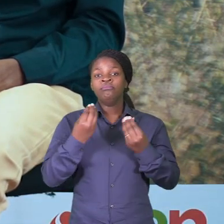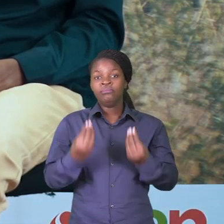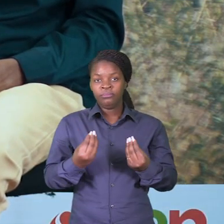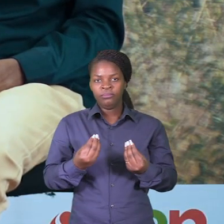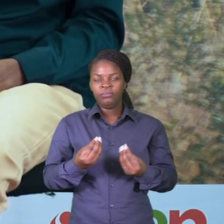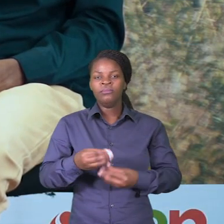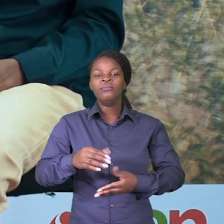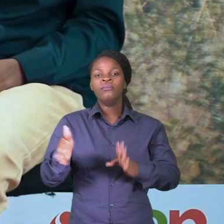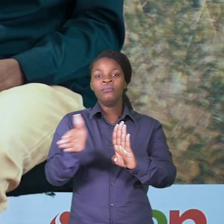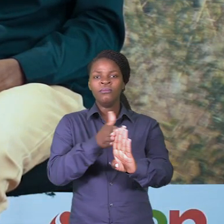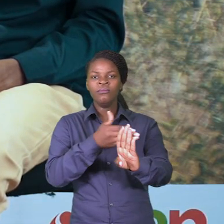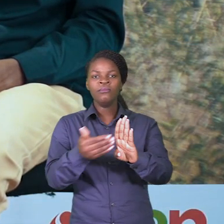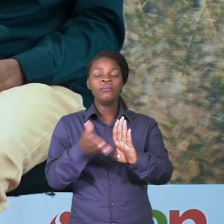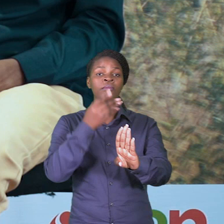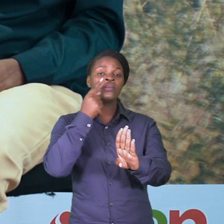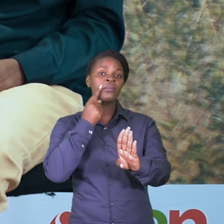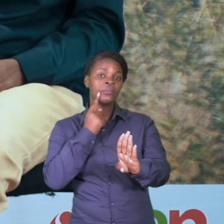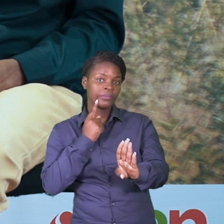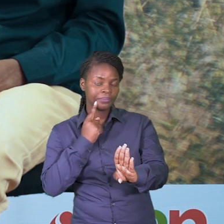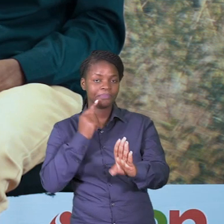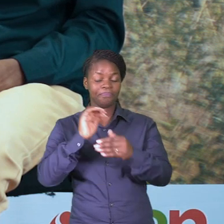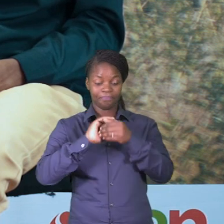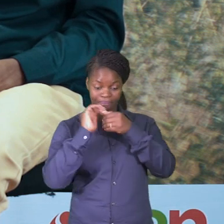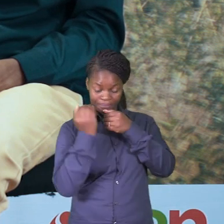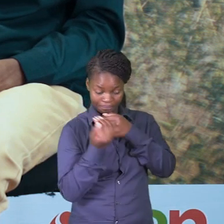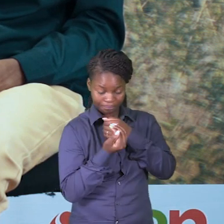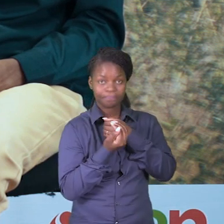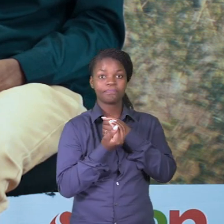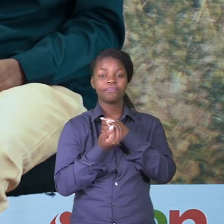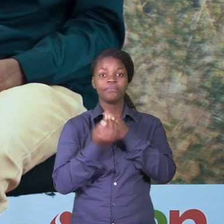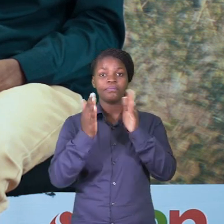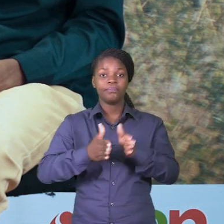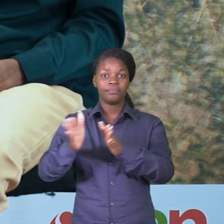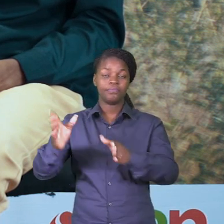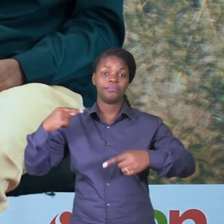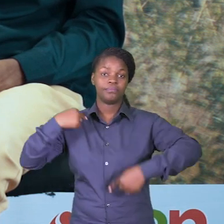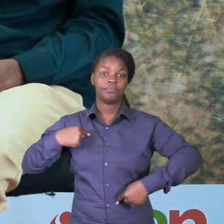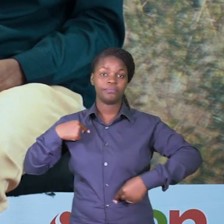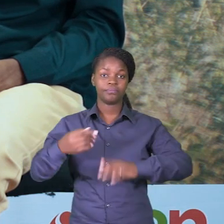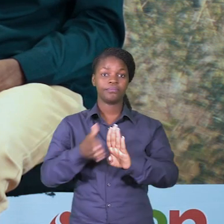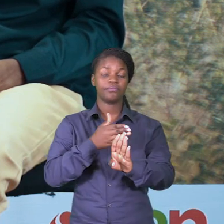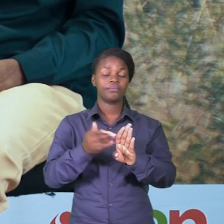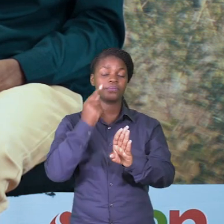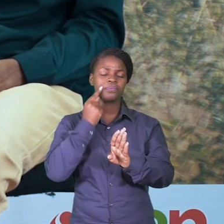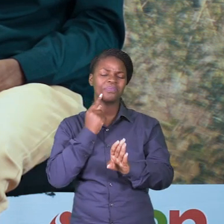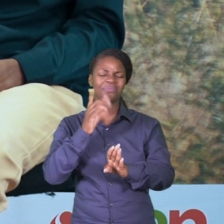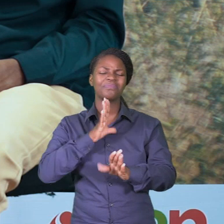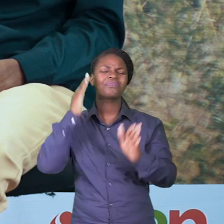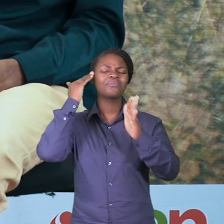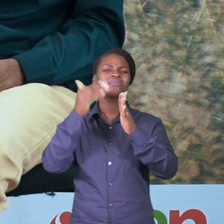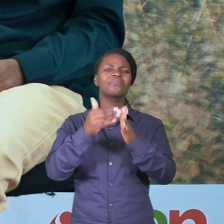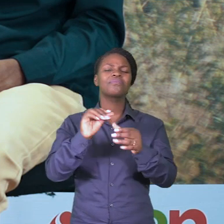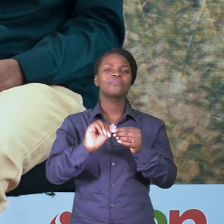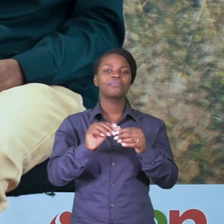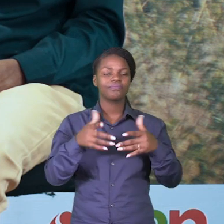à violência contra criança nas escolas e assistência às vítimas É um mecanismo que Visa